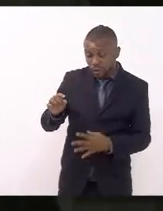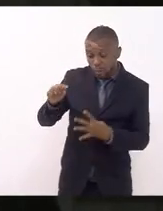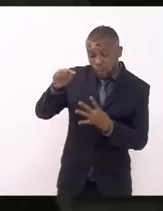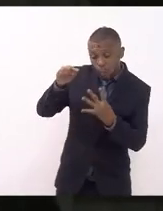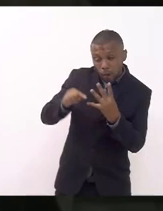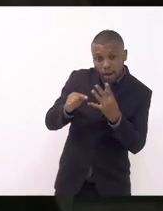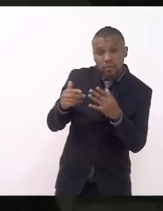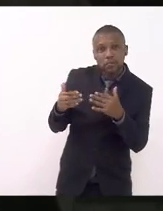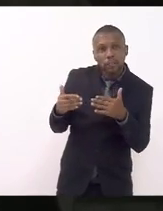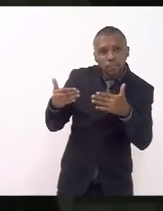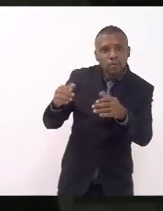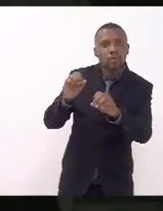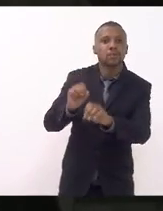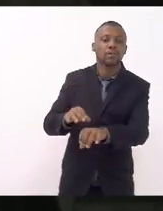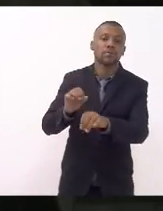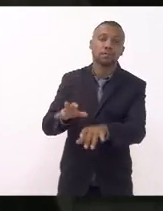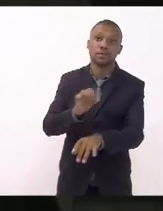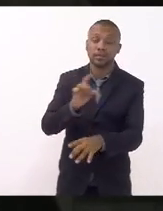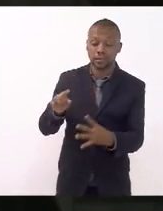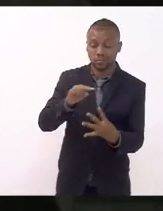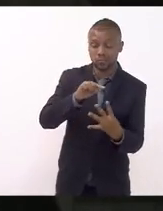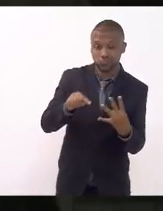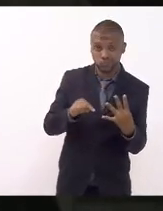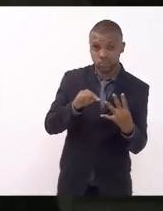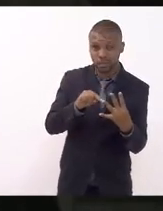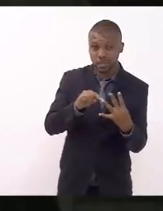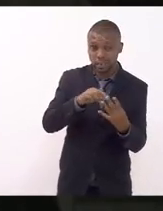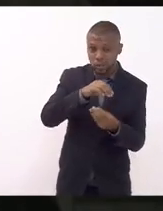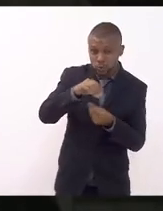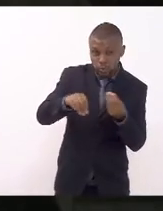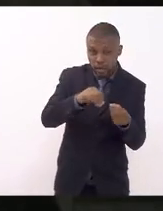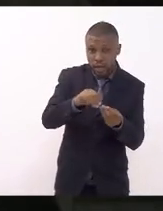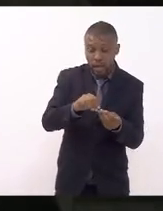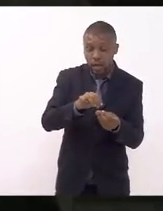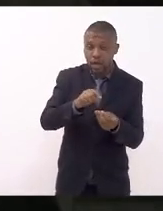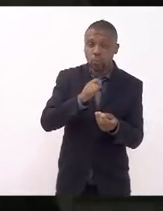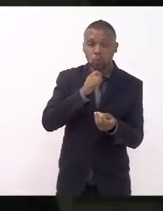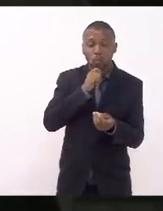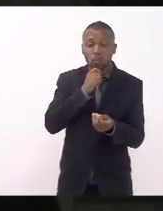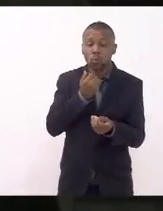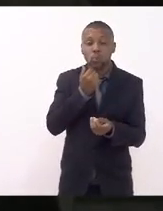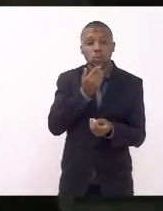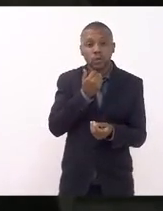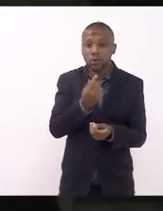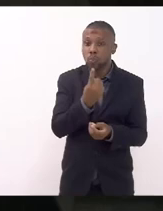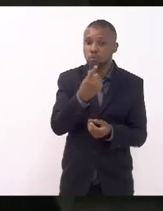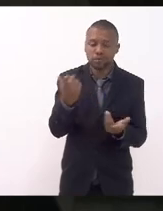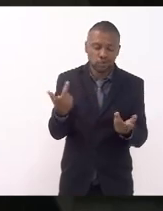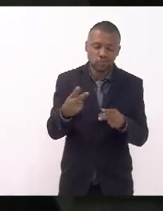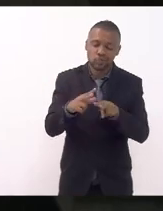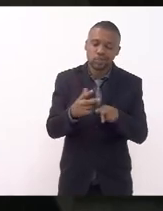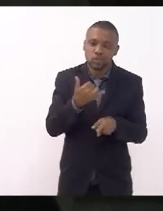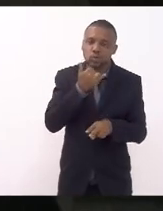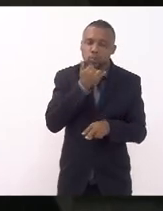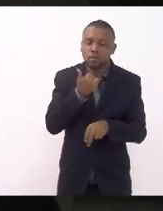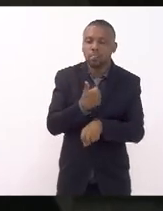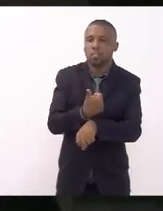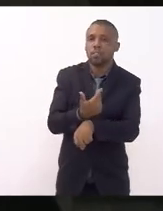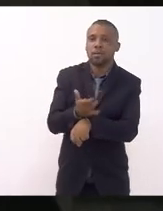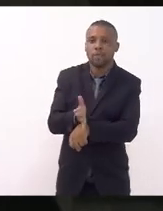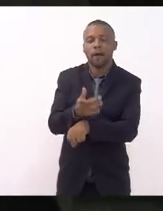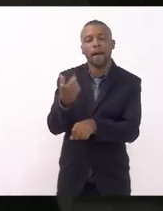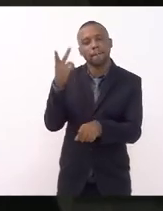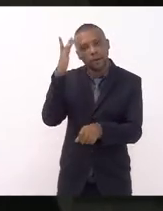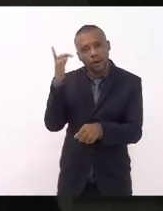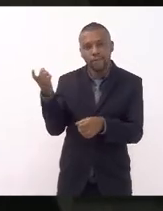Bolsonaro, e se tomarem os quatro ministros, não dá um. Não dá um só. Portanto, meu tempo já acabou. Amanhã eu voltarei à